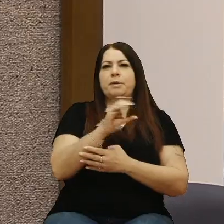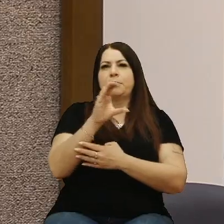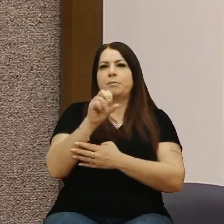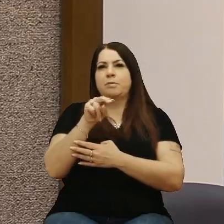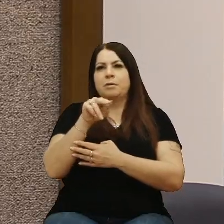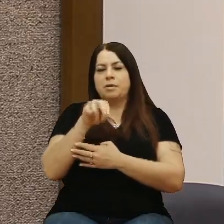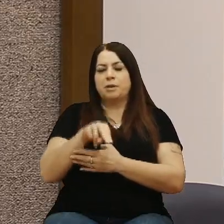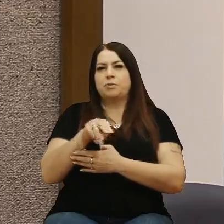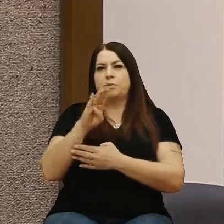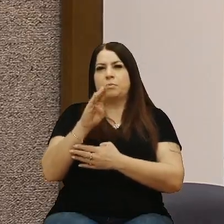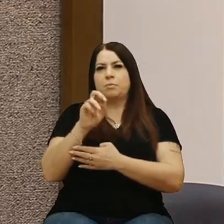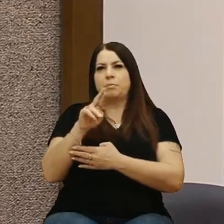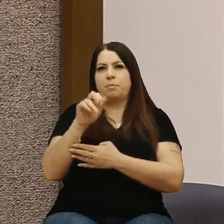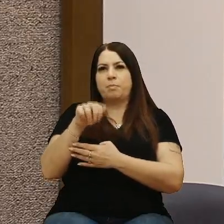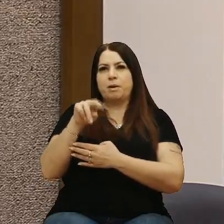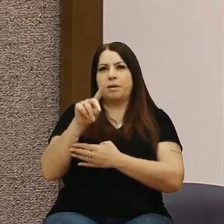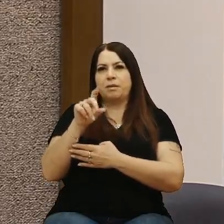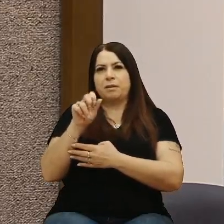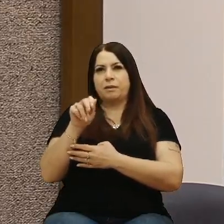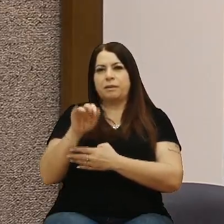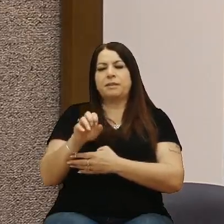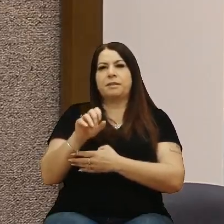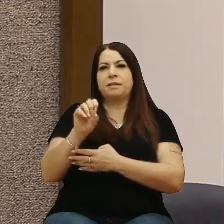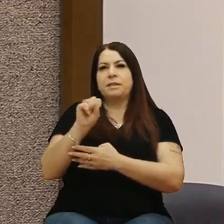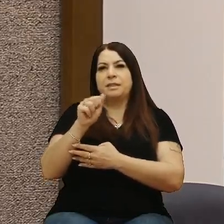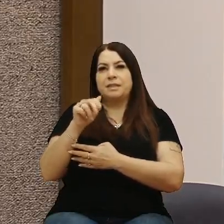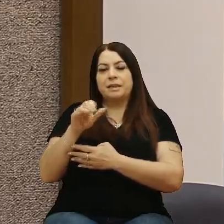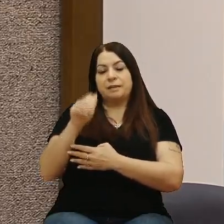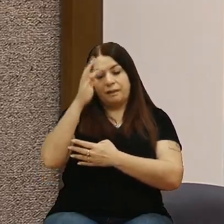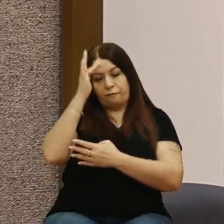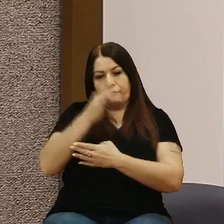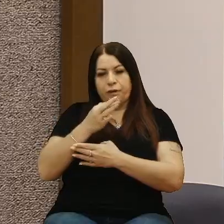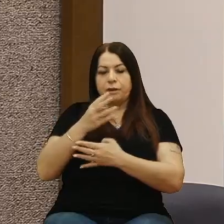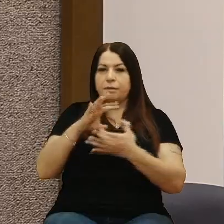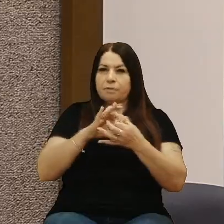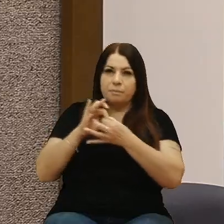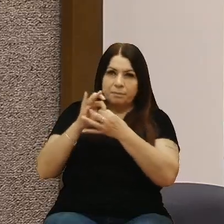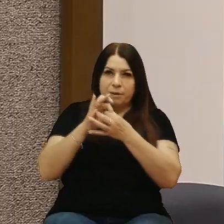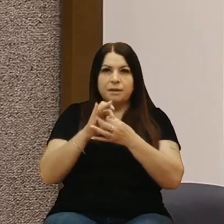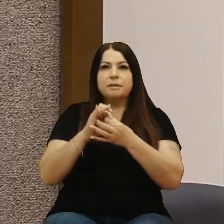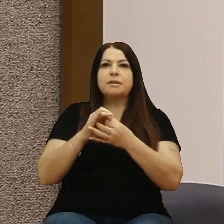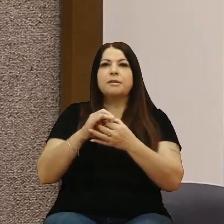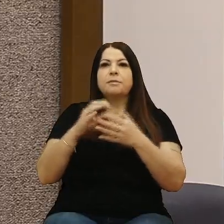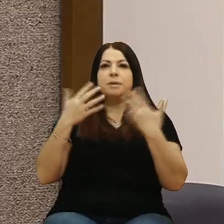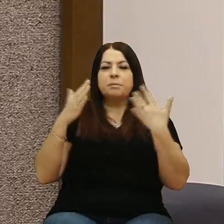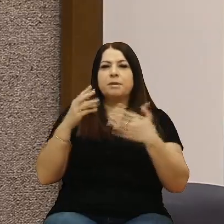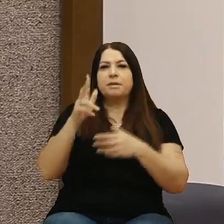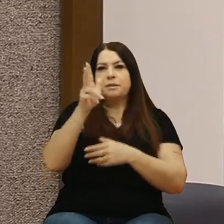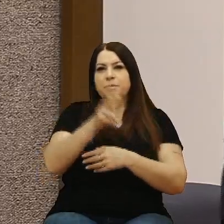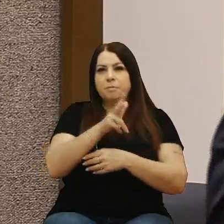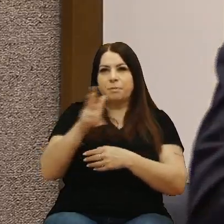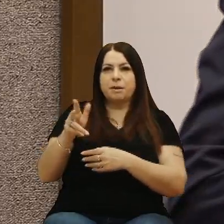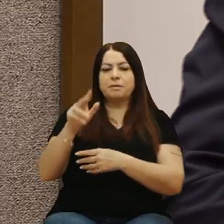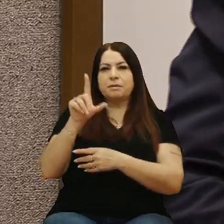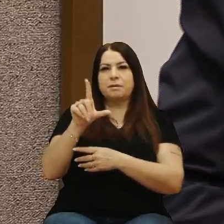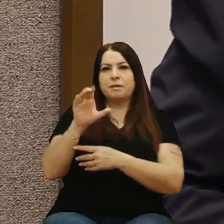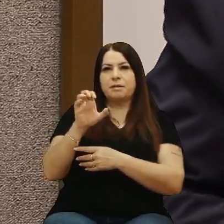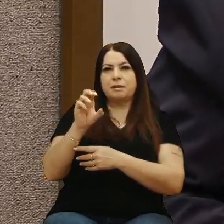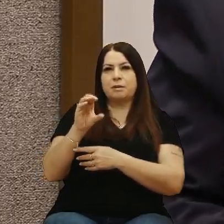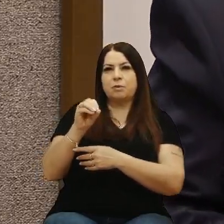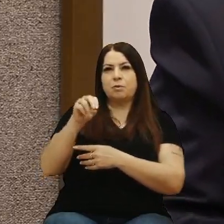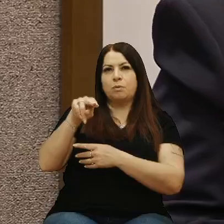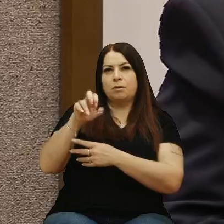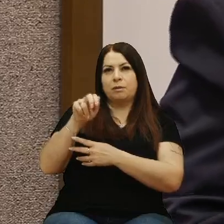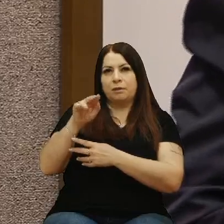Quênion, Brandalize, Pedancino, Santa Fé, uma bela integração. Então, parabéns ao padre Leonardo, também ao Eduardo Cantelli, que